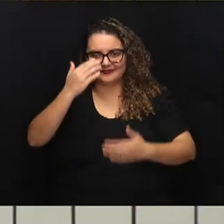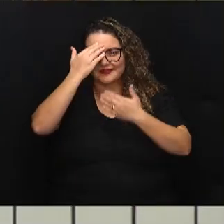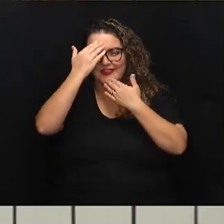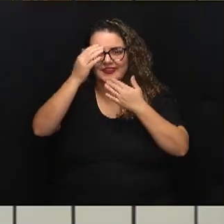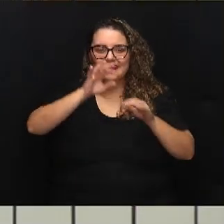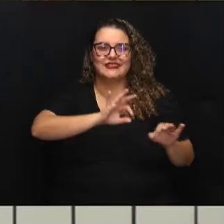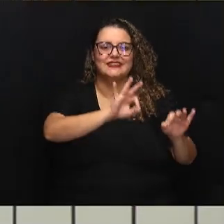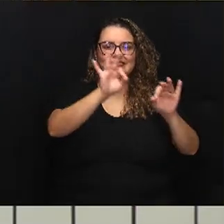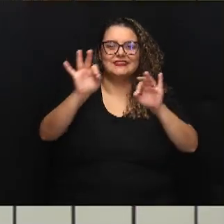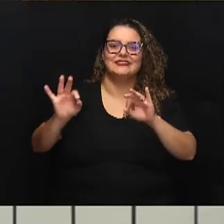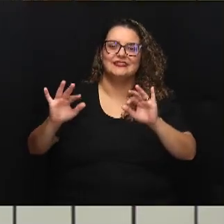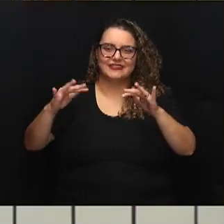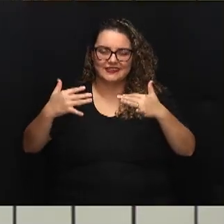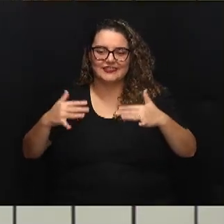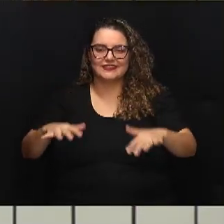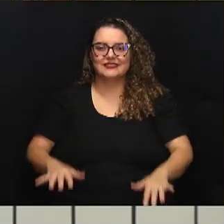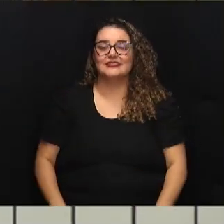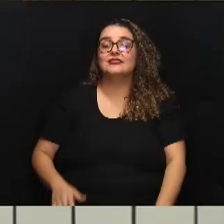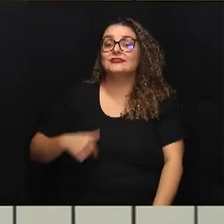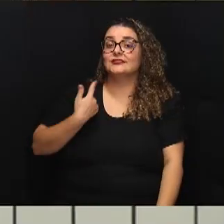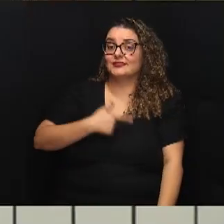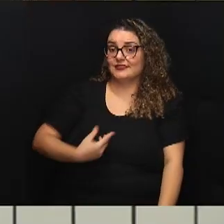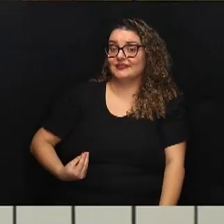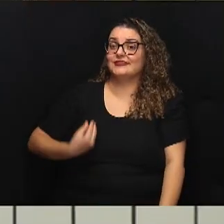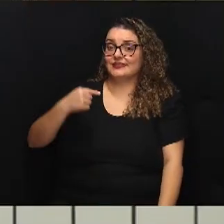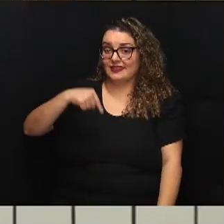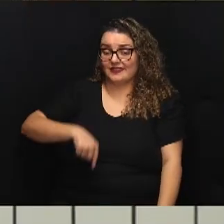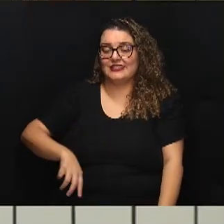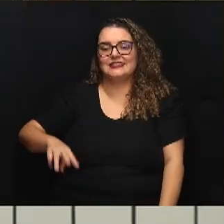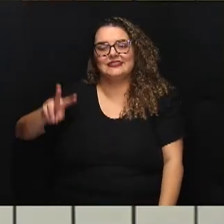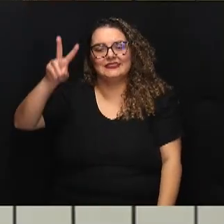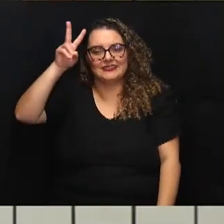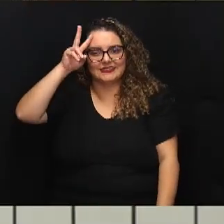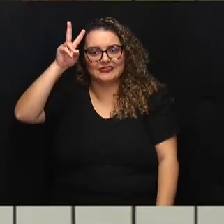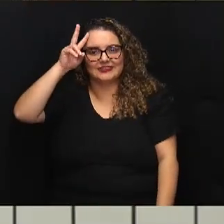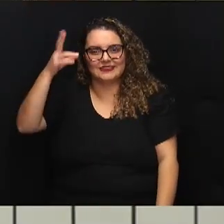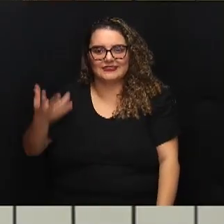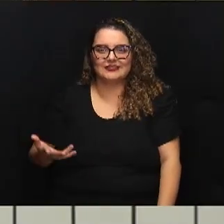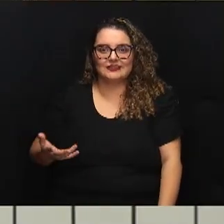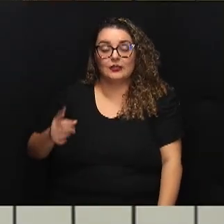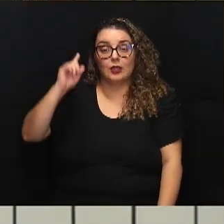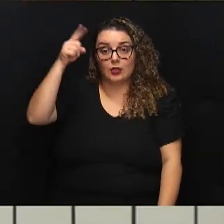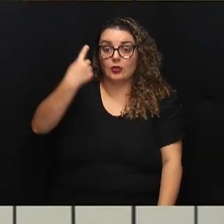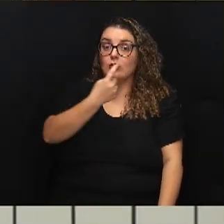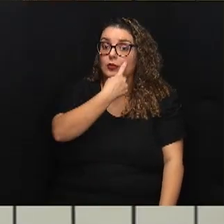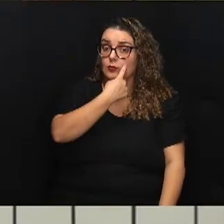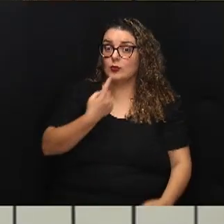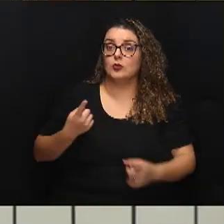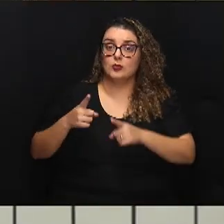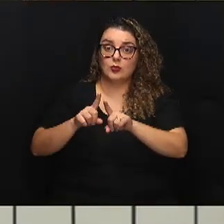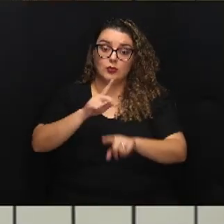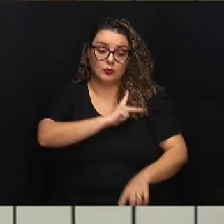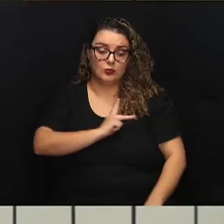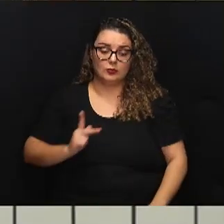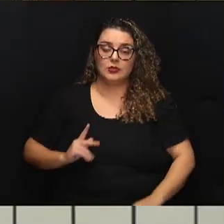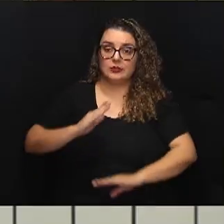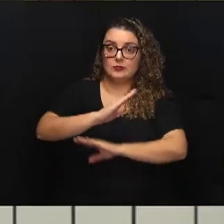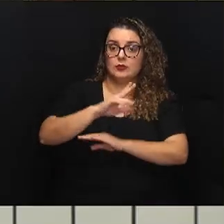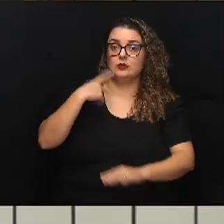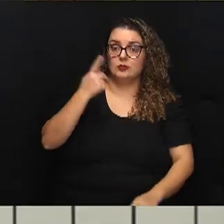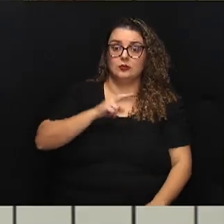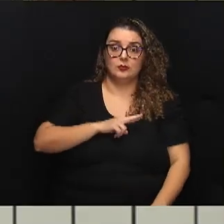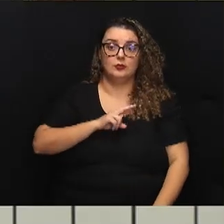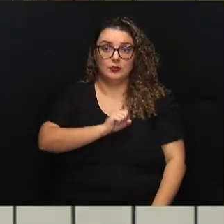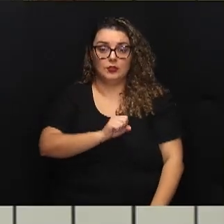sua companhia, pela sua audiência. Estamos ao vivo nesta segunda-feira. Mirna Abreu, ao lado do presidente da Câmara, o vereador